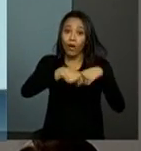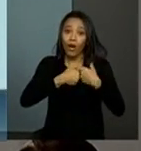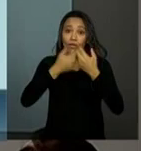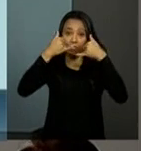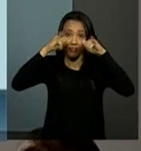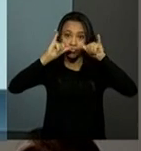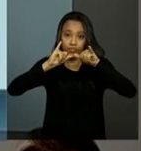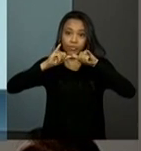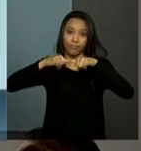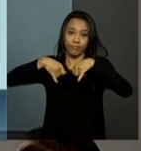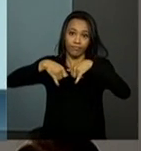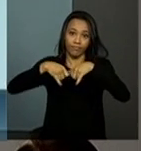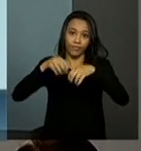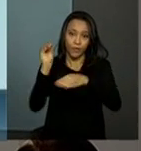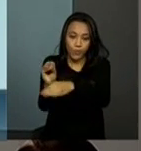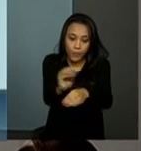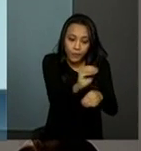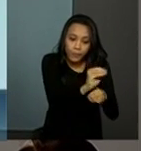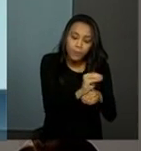seja,